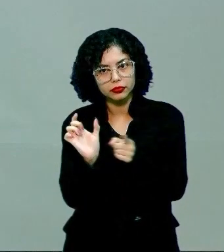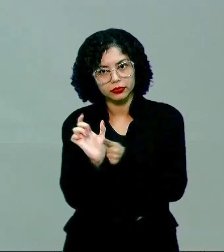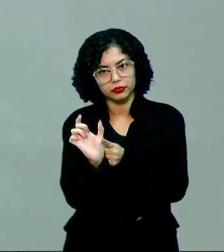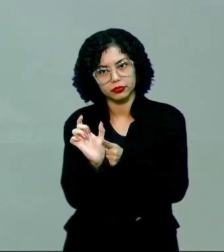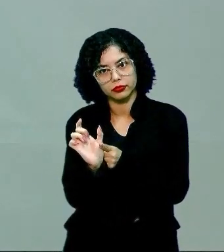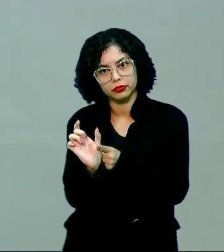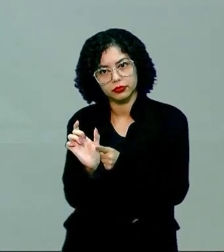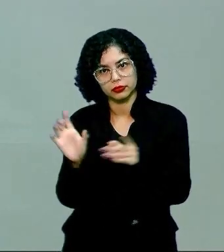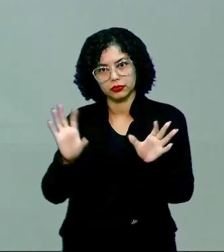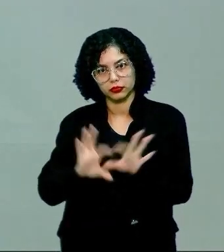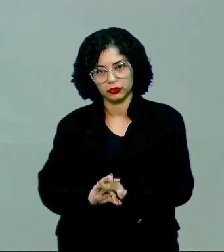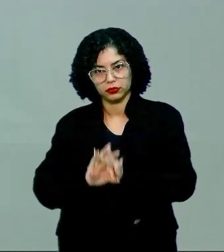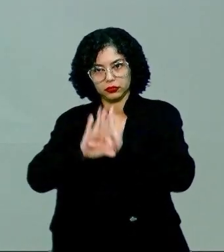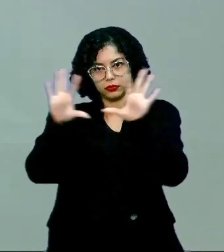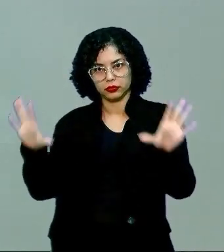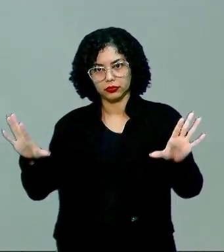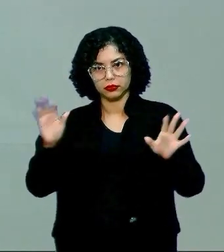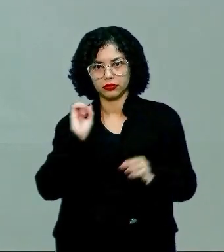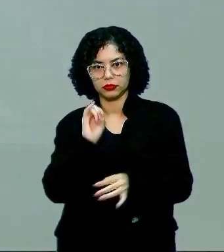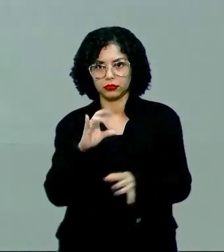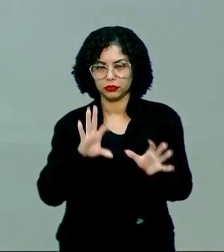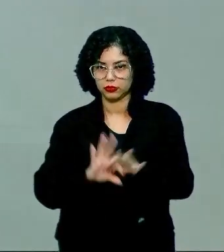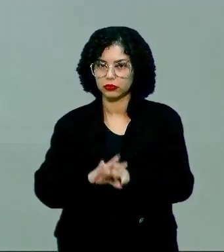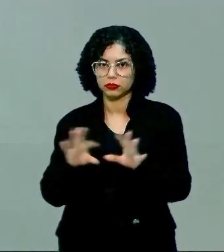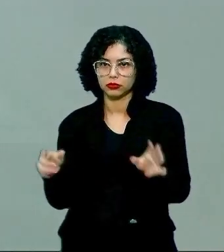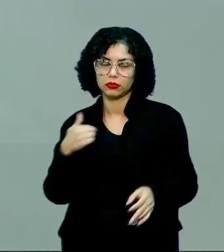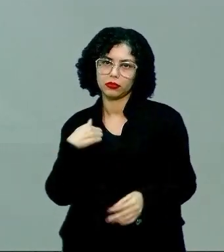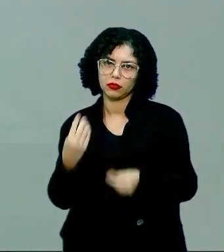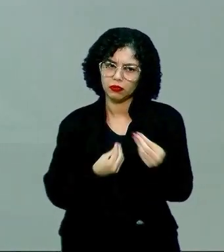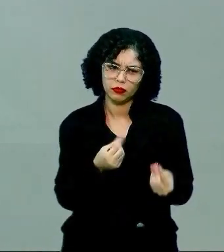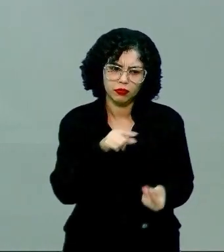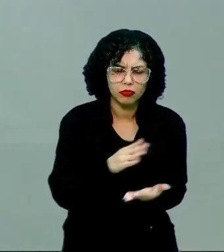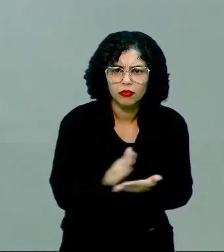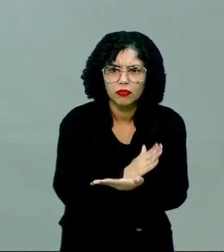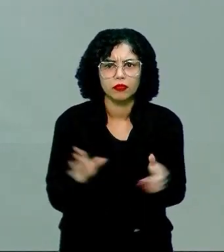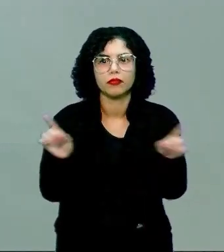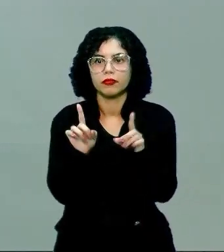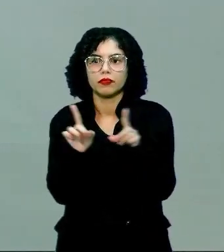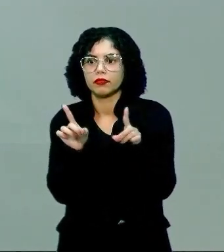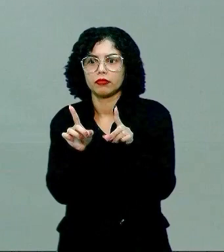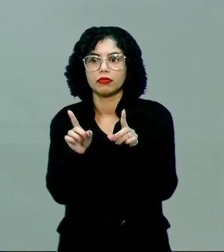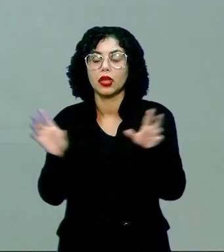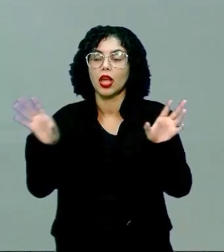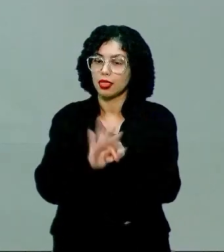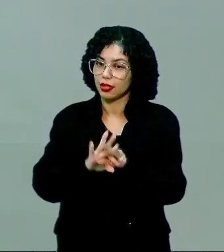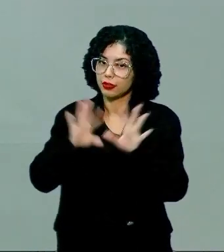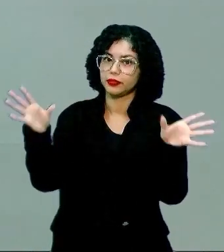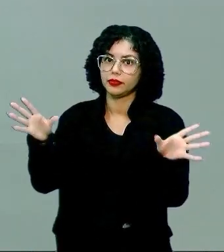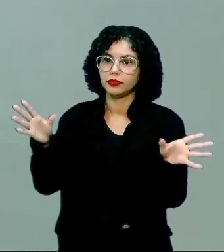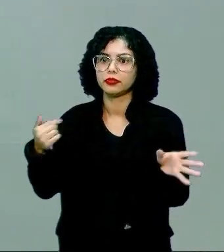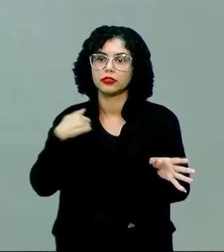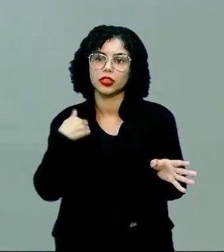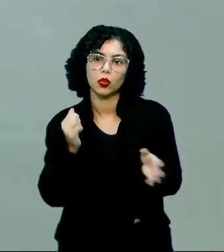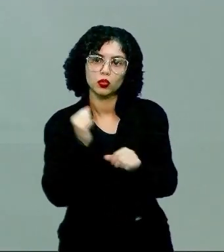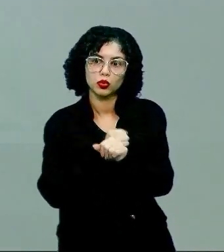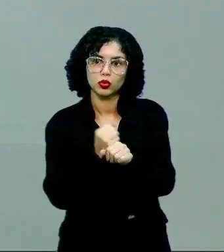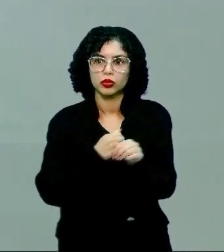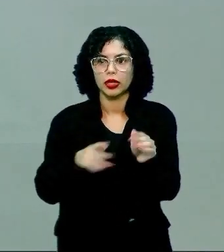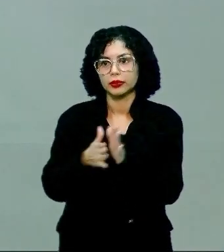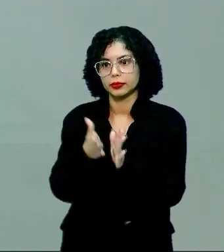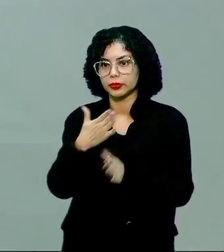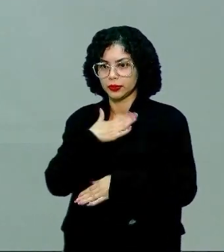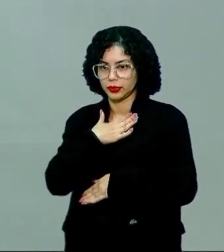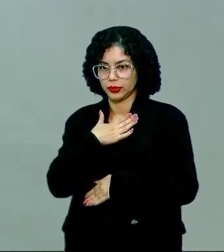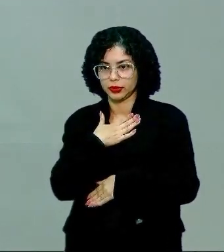palavra? Liberdade. Se eu sou livre, tem como eu pré-determinar algo? Não, porque é liberdade, meu amor. É eu construir ali